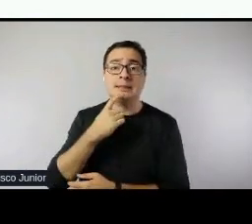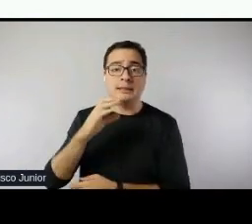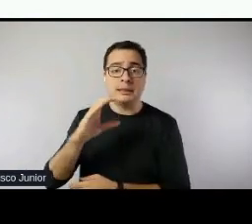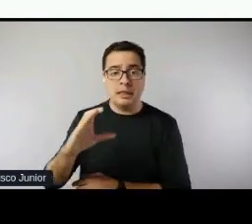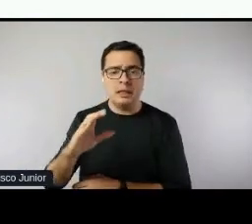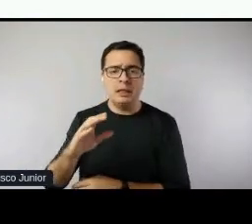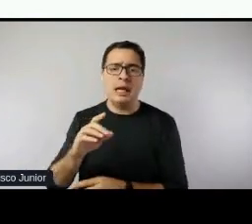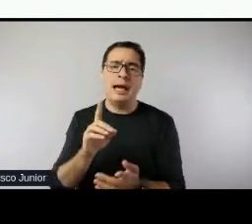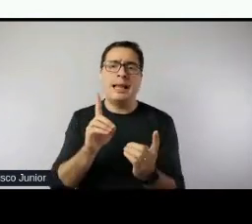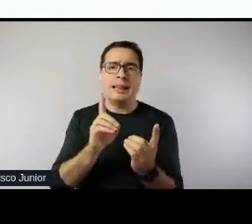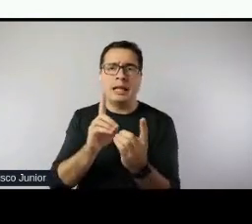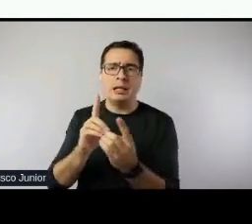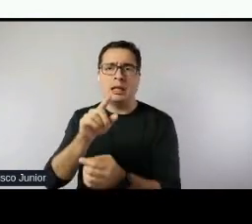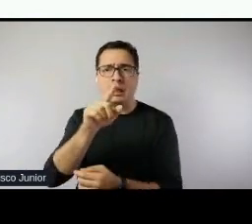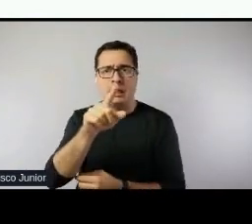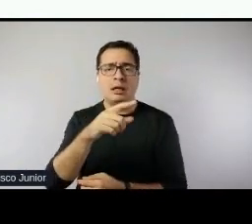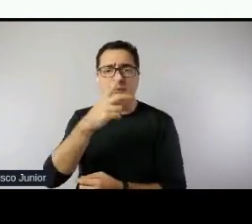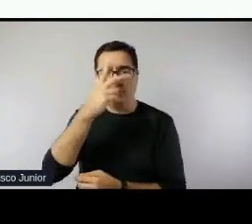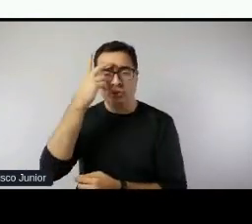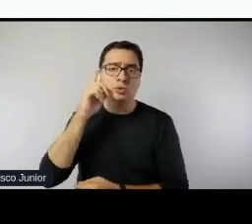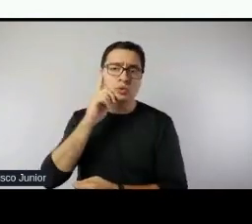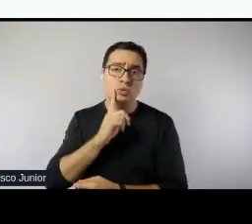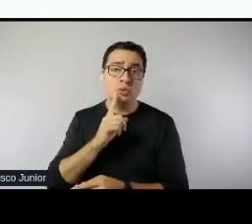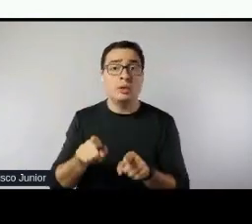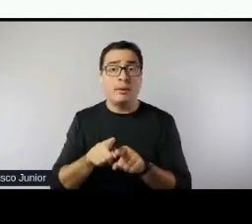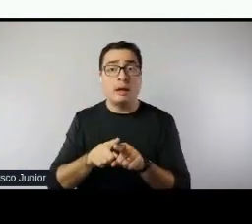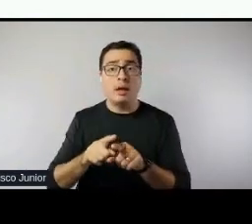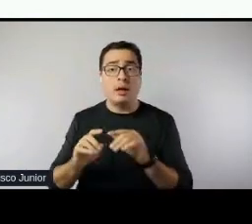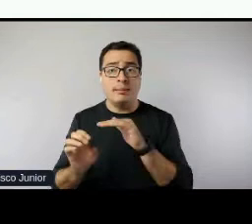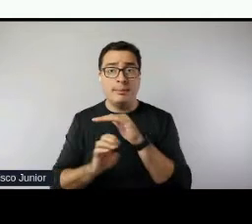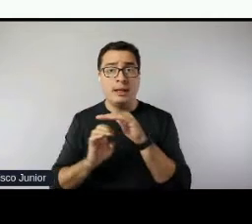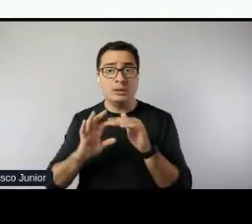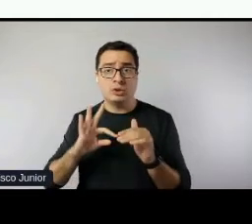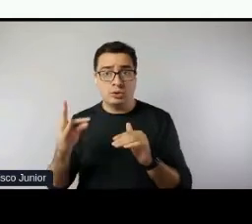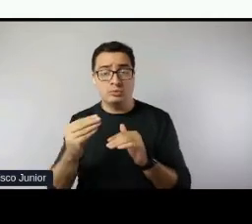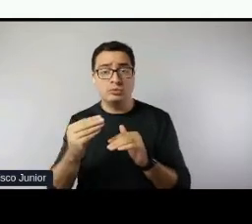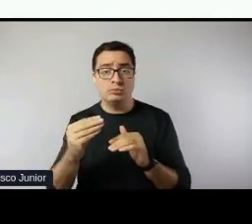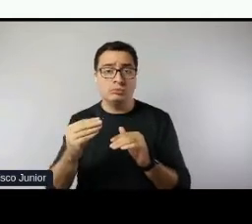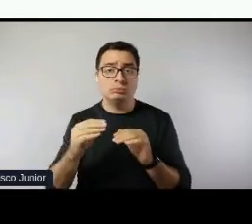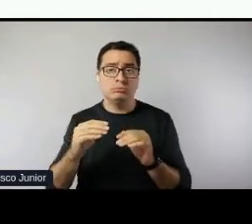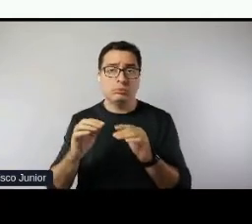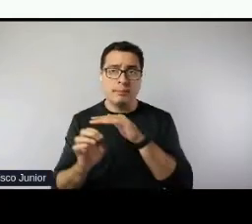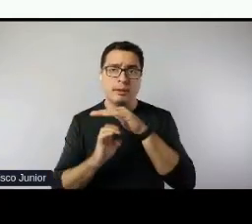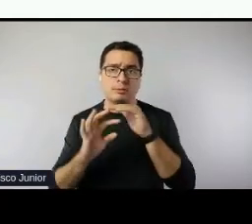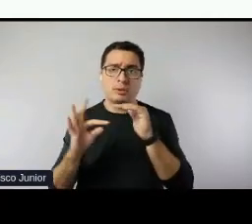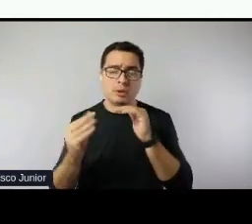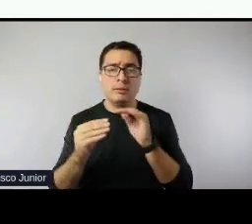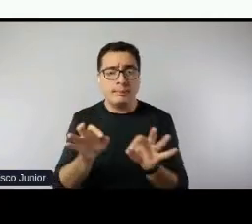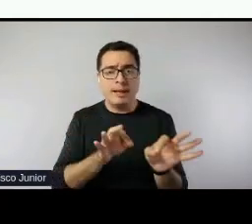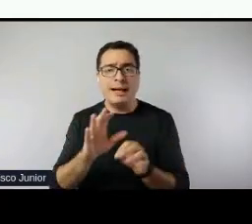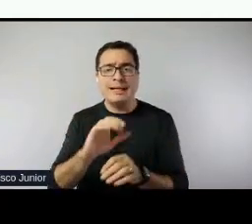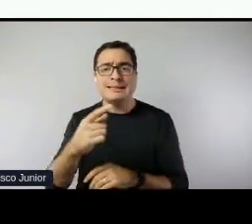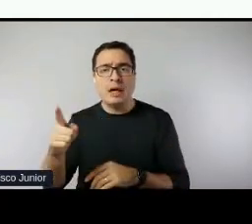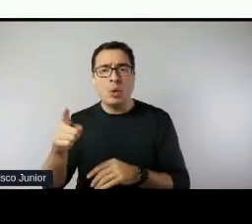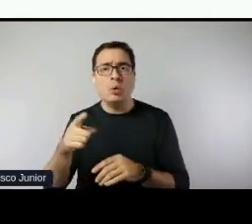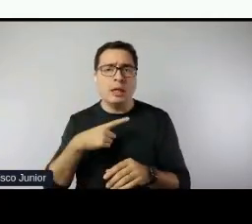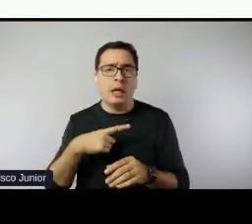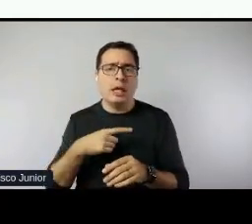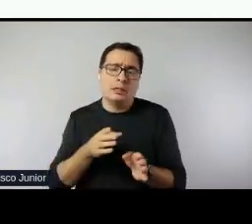as pessoas surdas e atendem o nosso corporativo para que todas as ações sejam o mais acessíveis